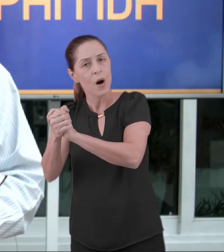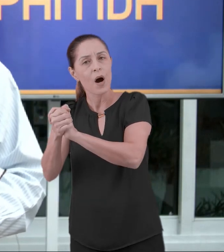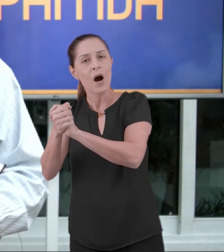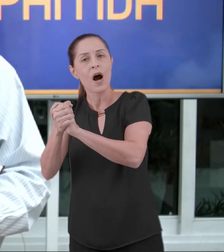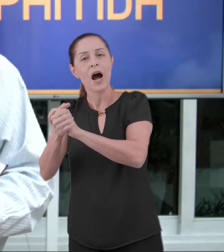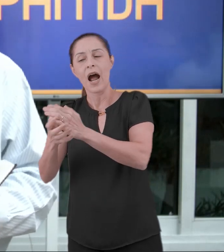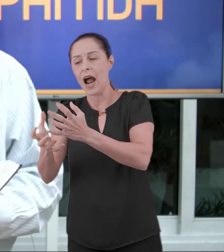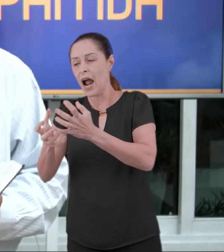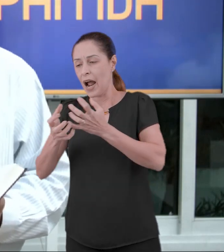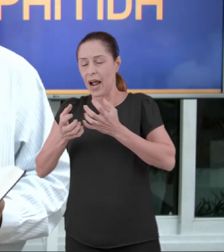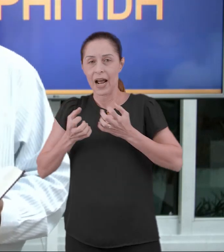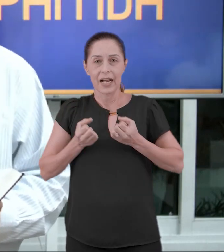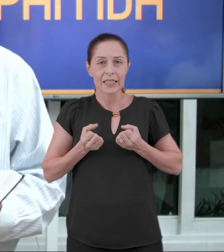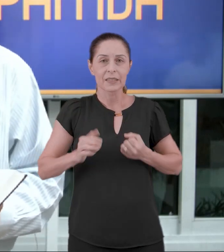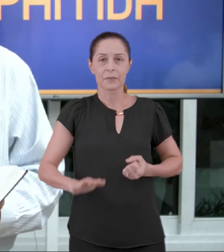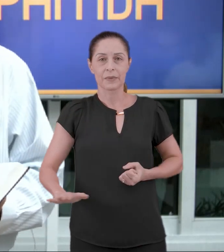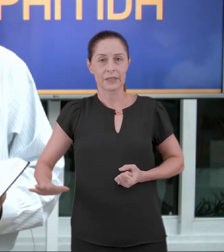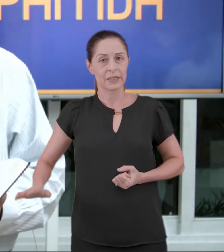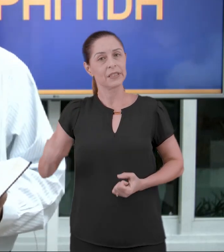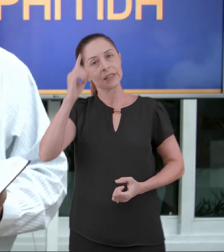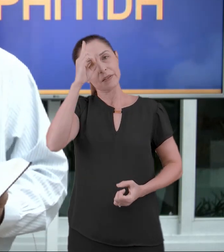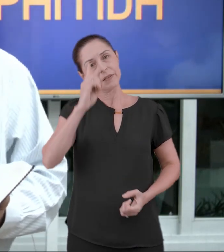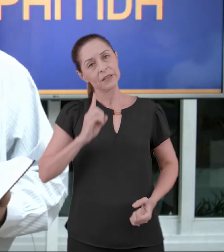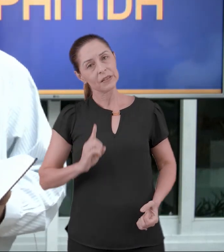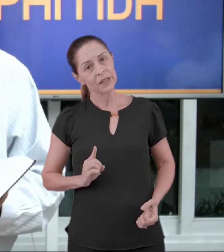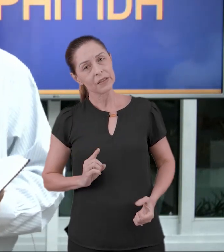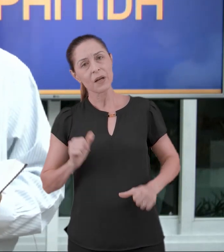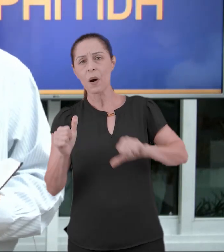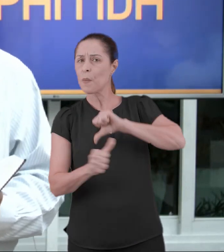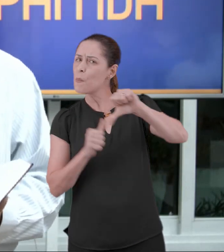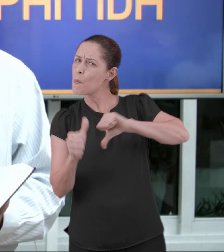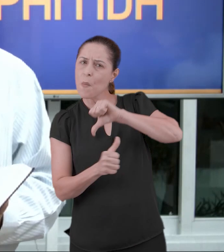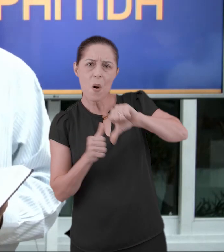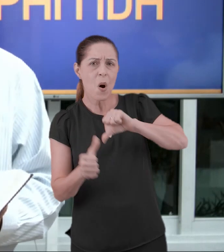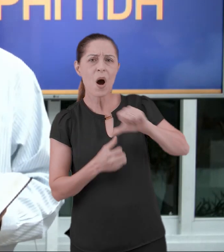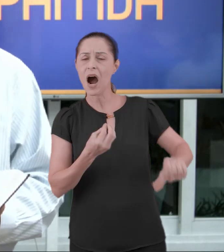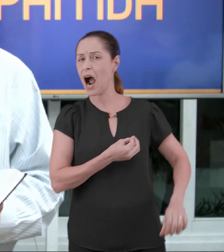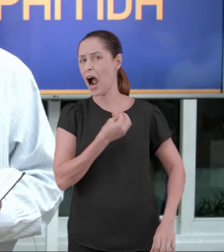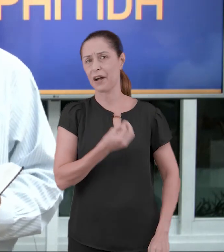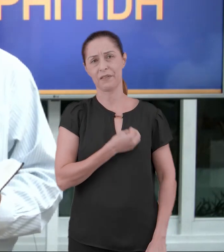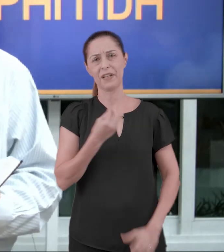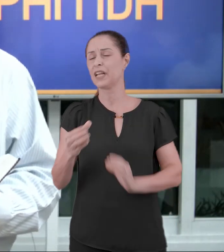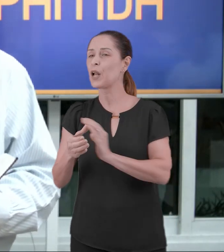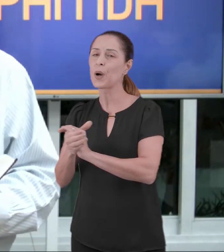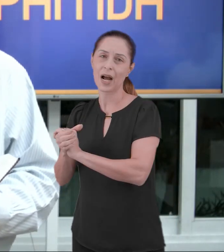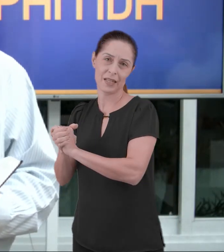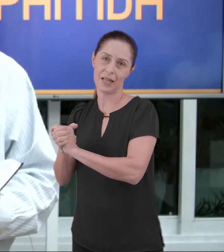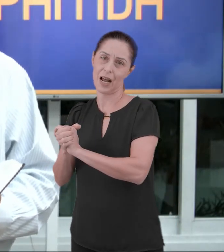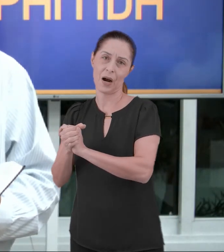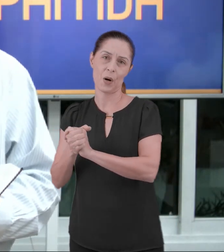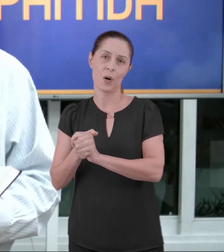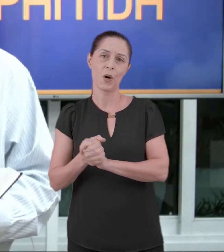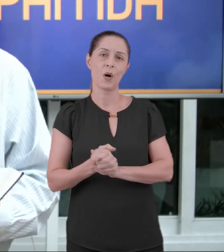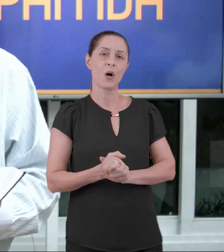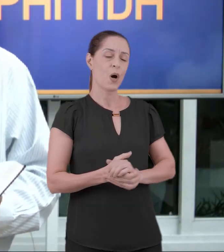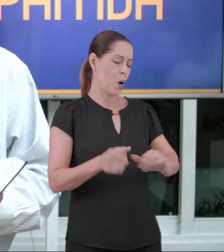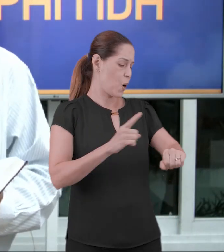seja essa deficiência, muda a rotina do casal, muda a agenda do